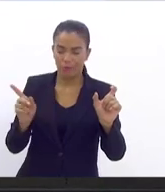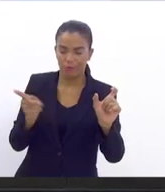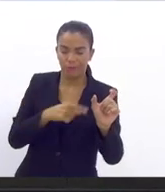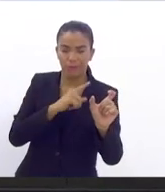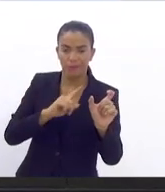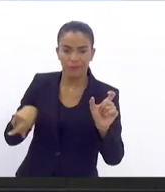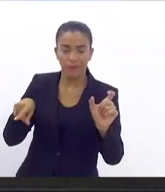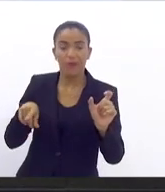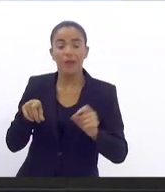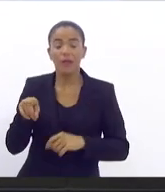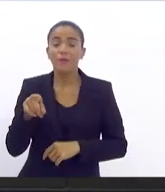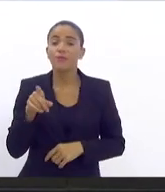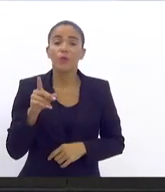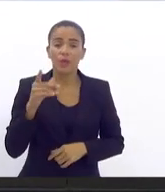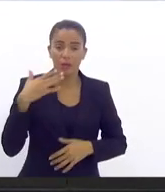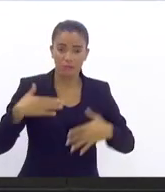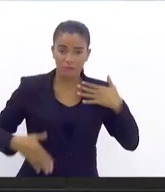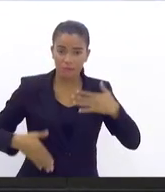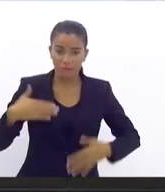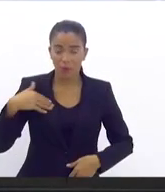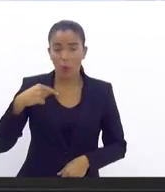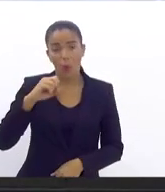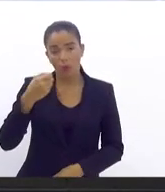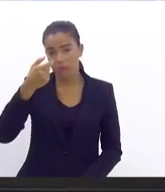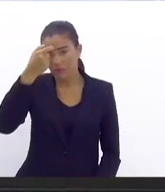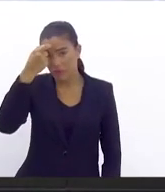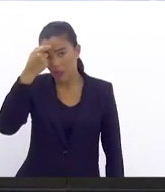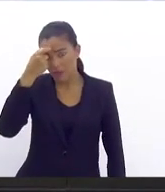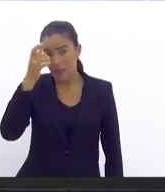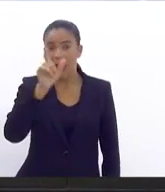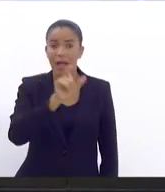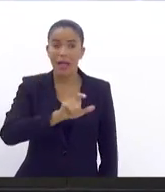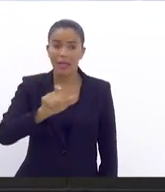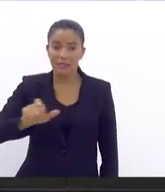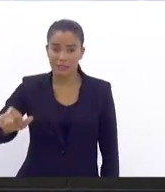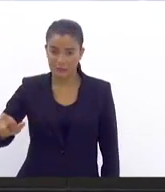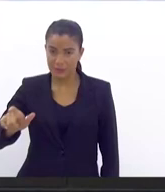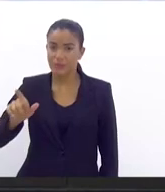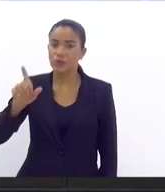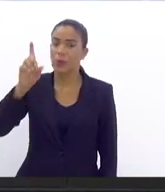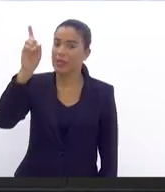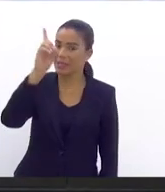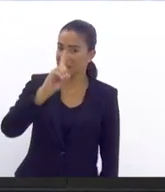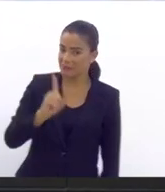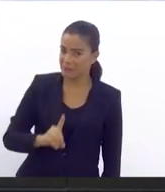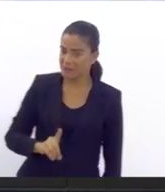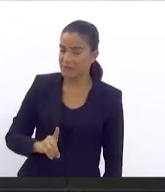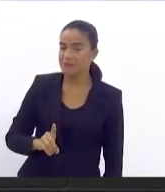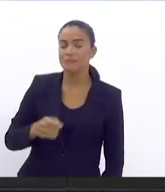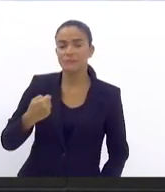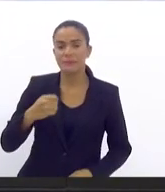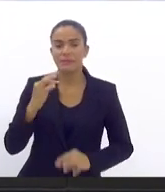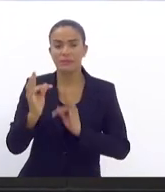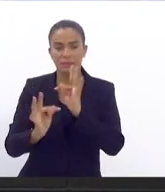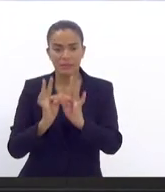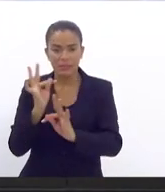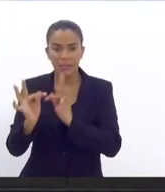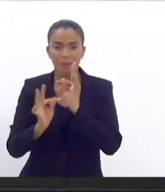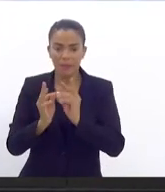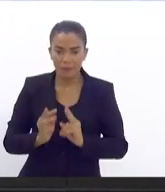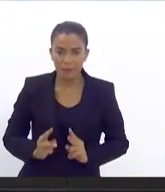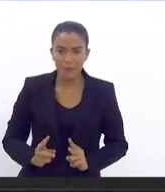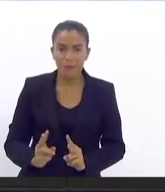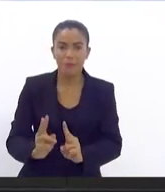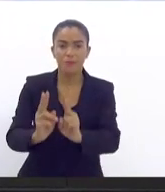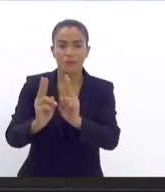doenças crônicas de natureza física ou mental, as pessoas com deficiência, que exigem tratamento continuado e por aí vai,